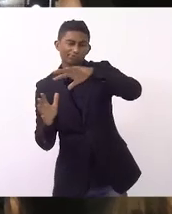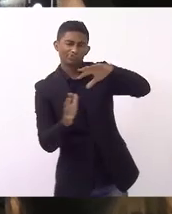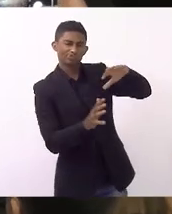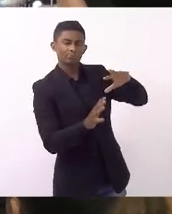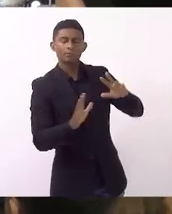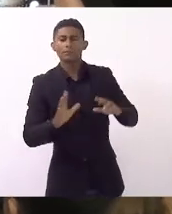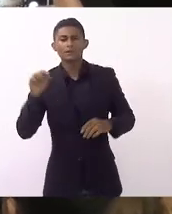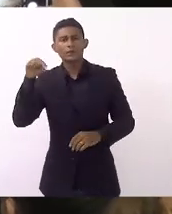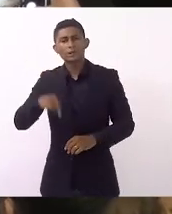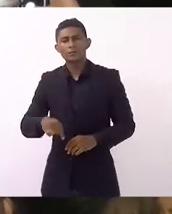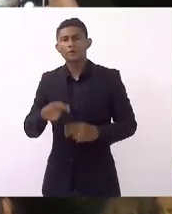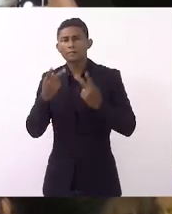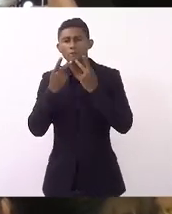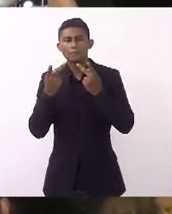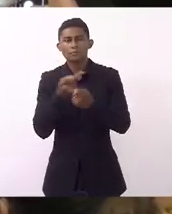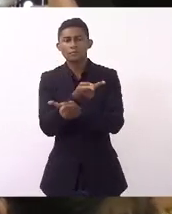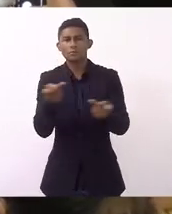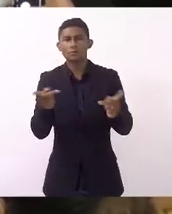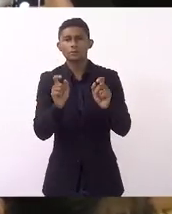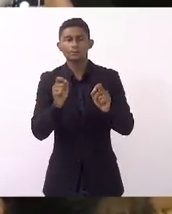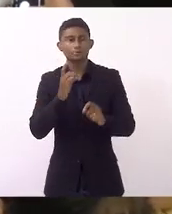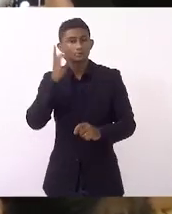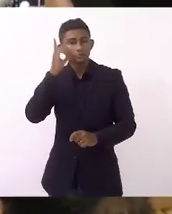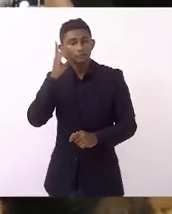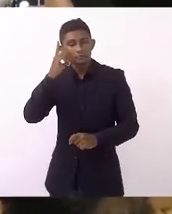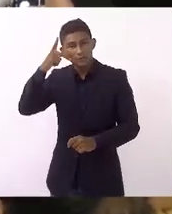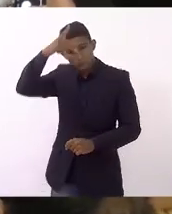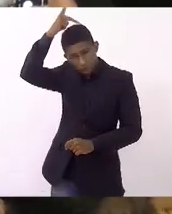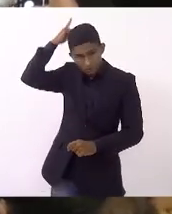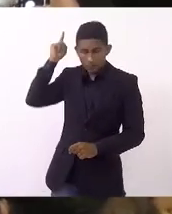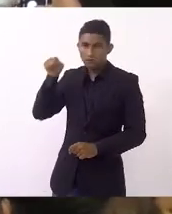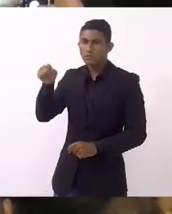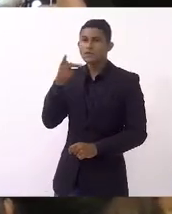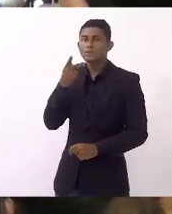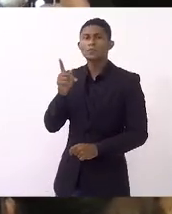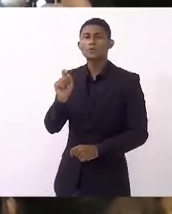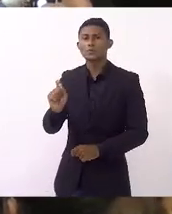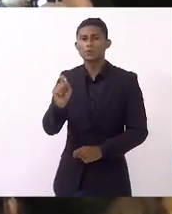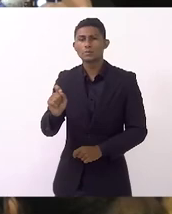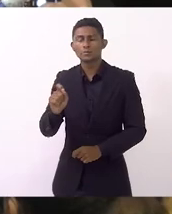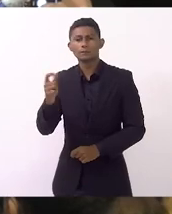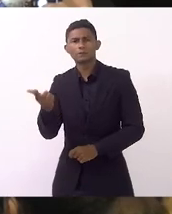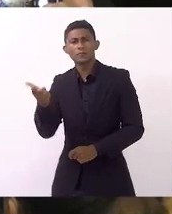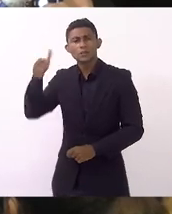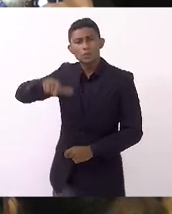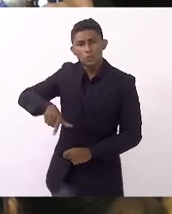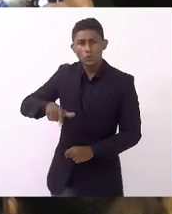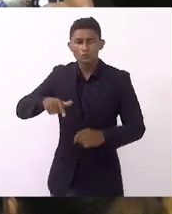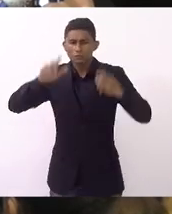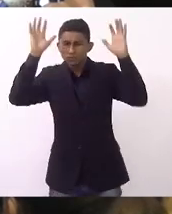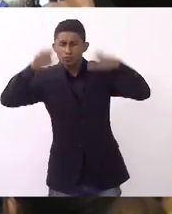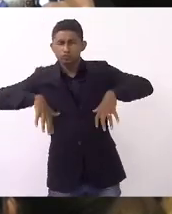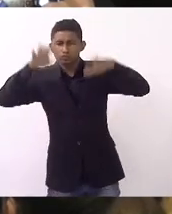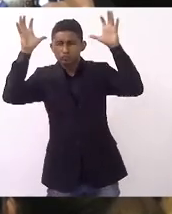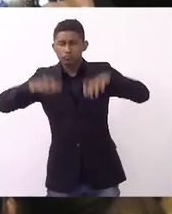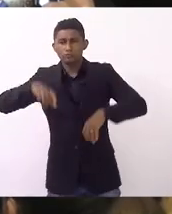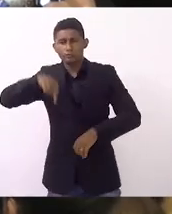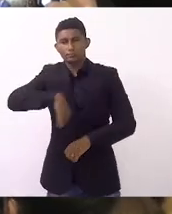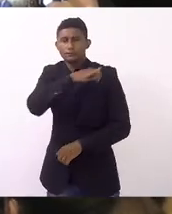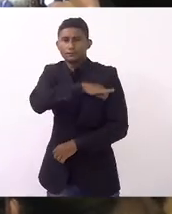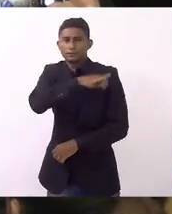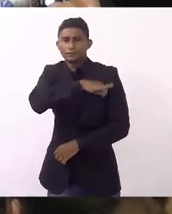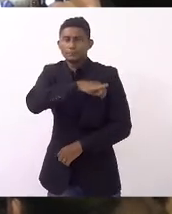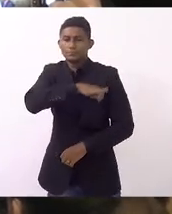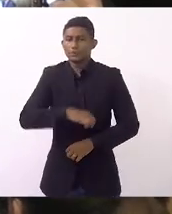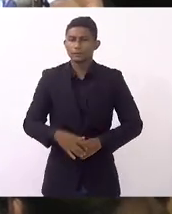dialogando com o que mencionou o deputado Luiz Paulo, sobre mais uma ocorrência de graves chuvas no Rio de Janeiro, né,